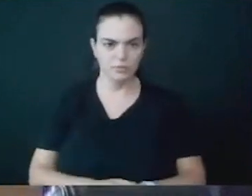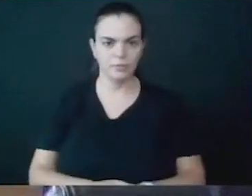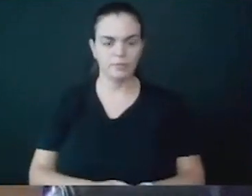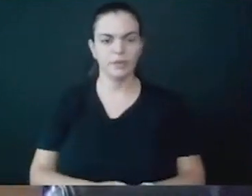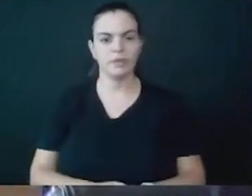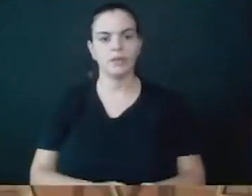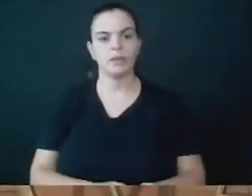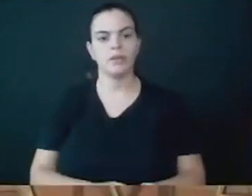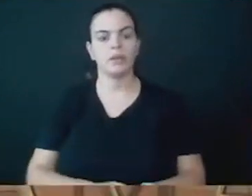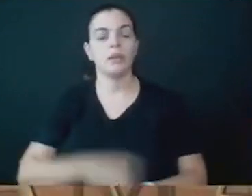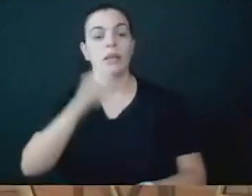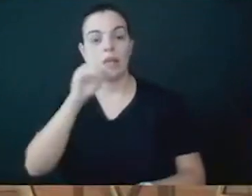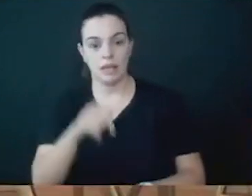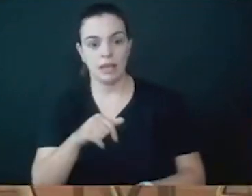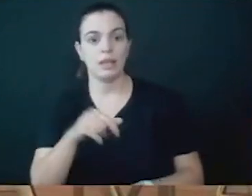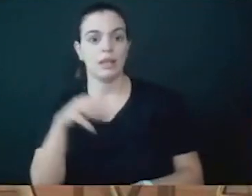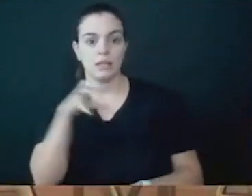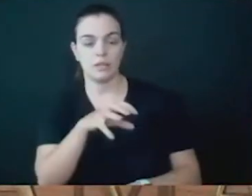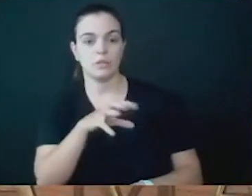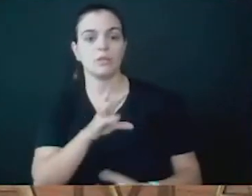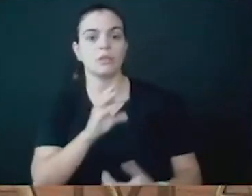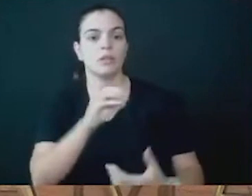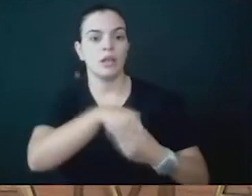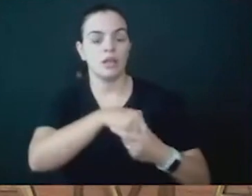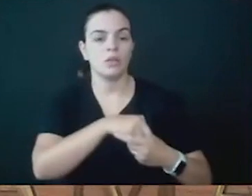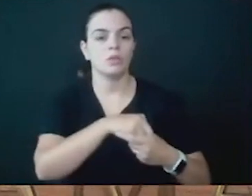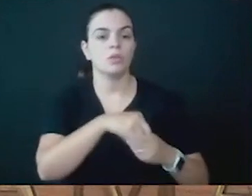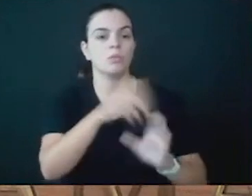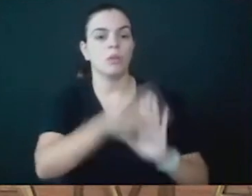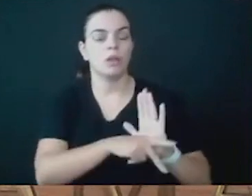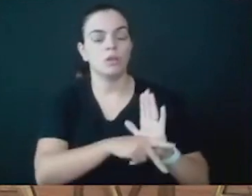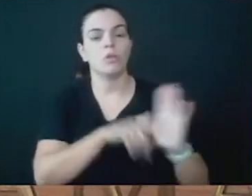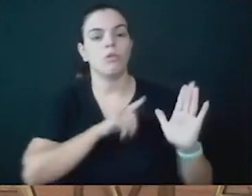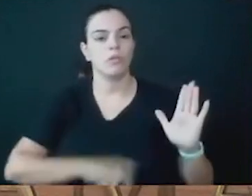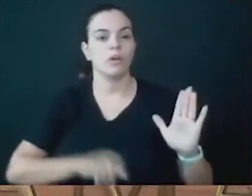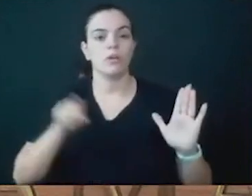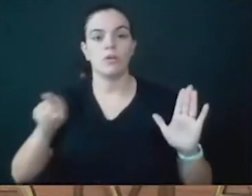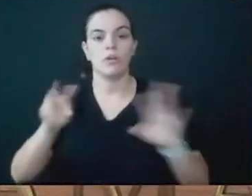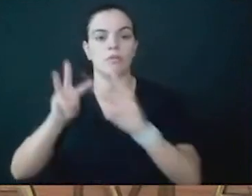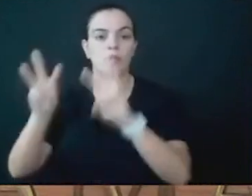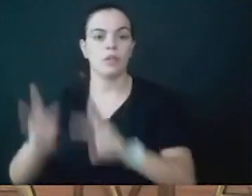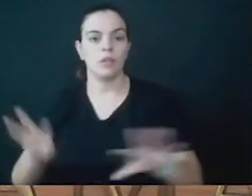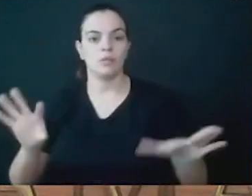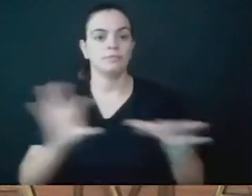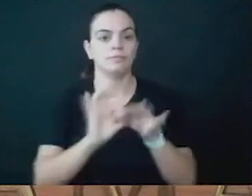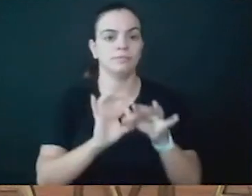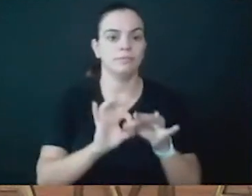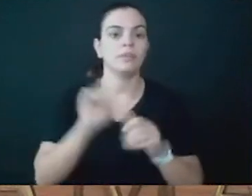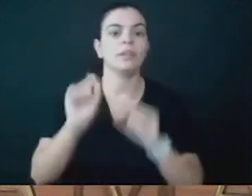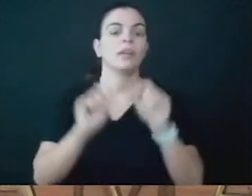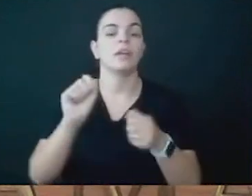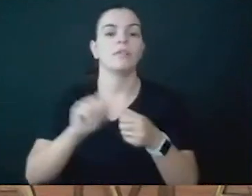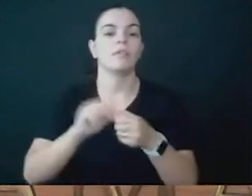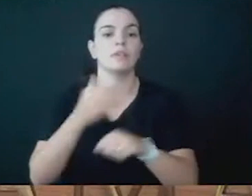do nosso plano de governo, mas é uma parceria com a Universidade Federal. Quem realiza a ação é a Universidade Federal. Não,